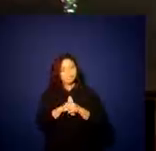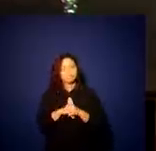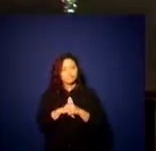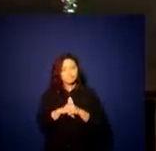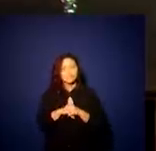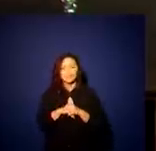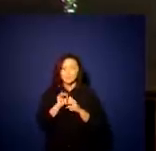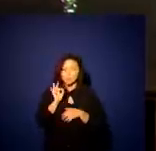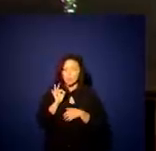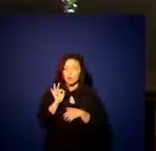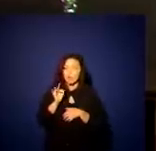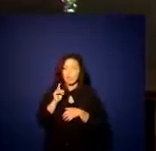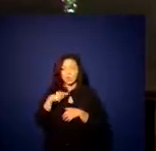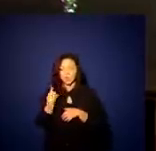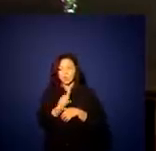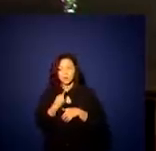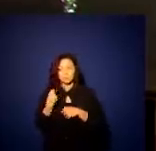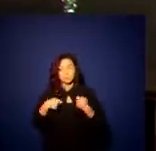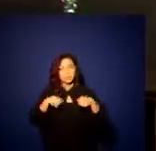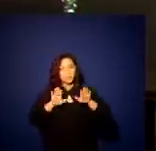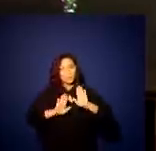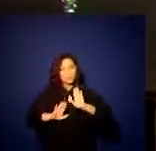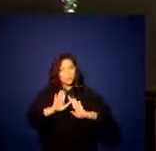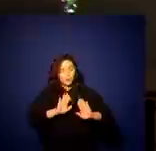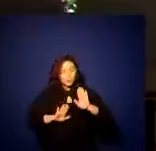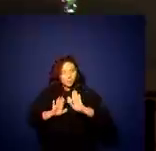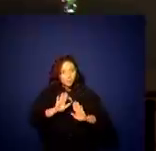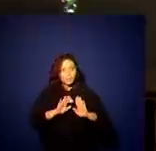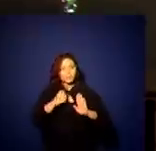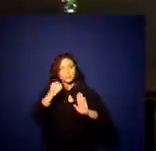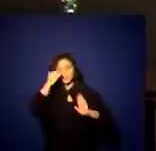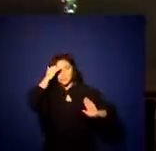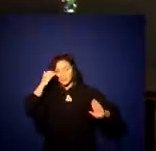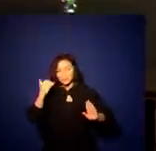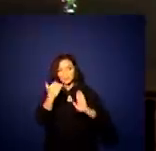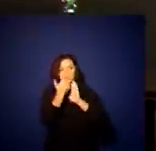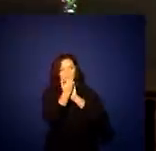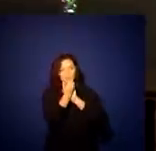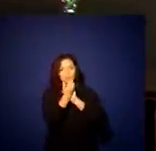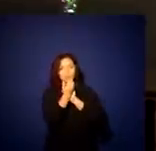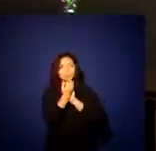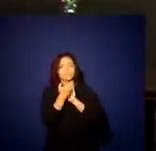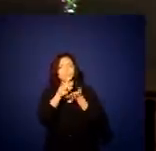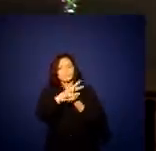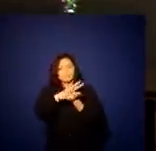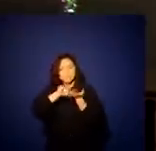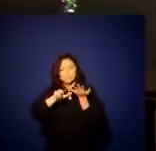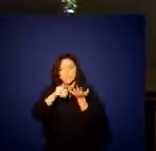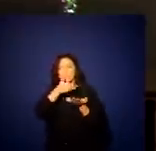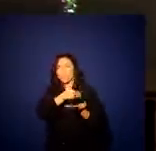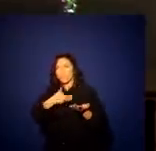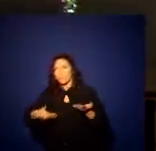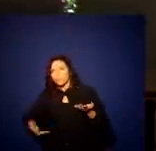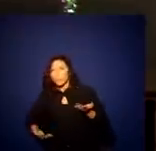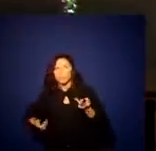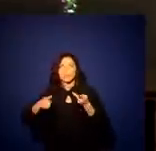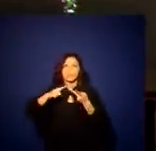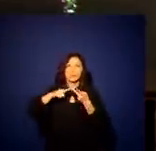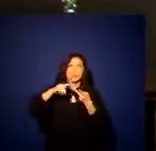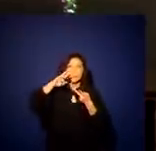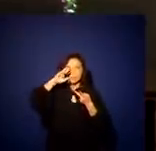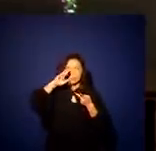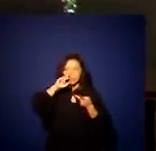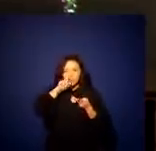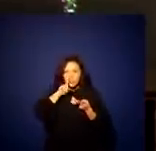realmente que a gente também tem cautela e tem que respeitar além desses estudos de governanças de riscos de